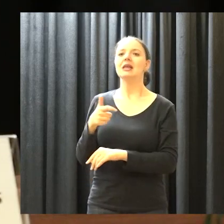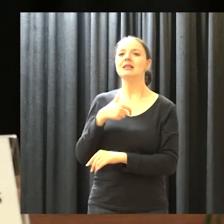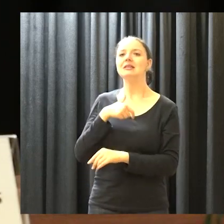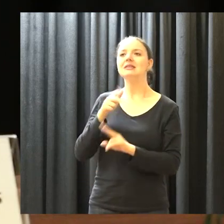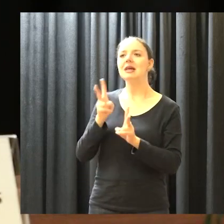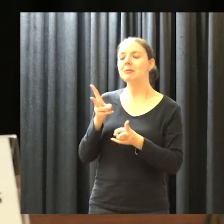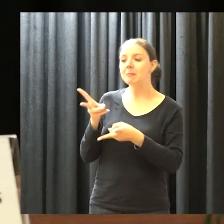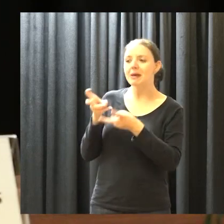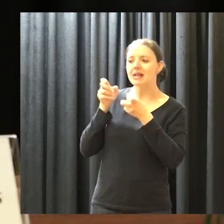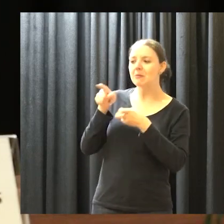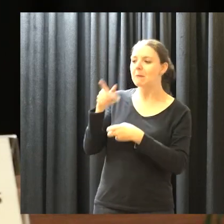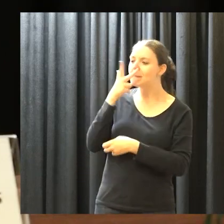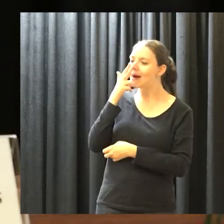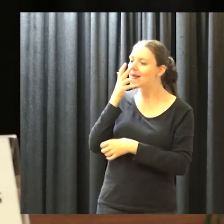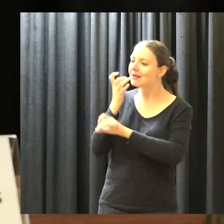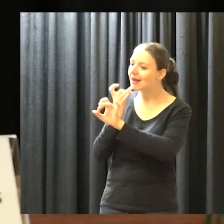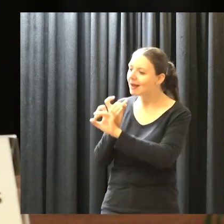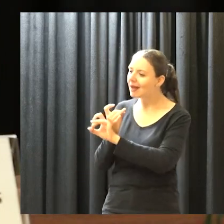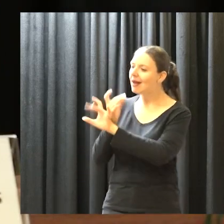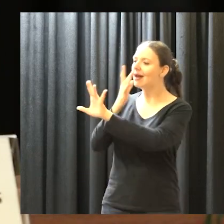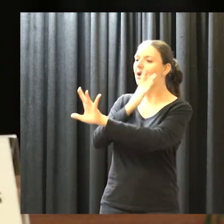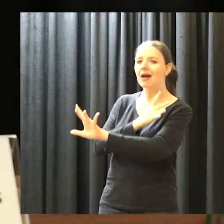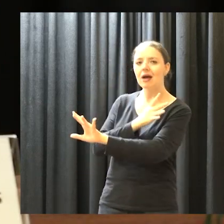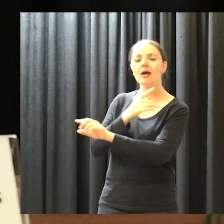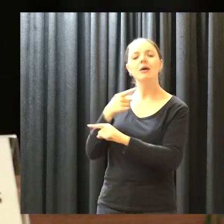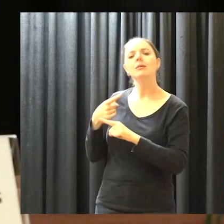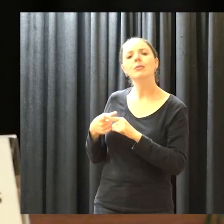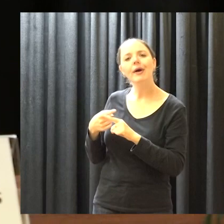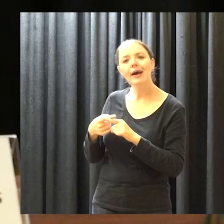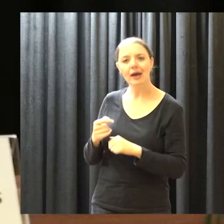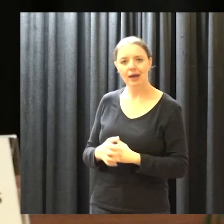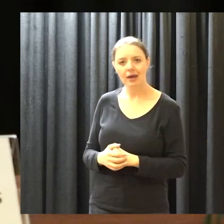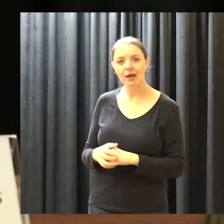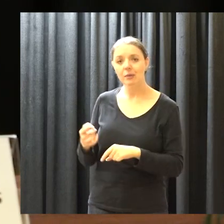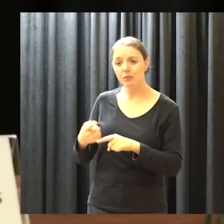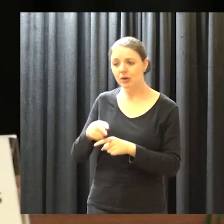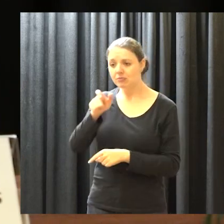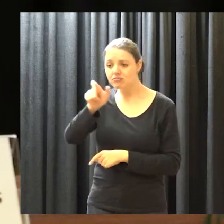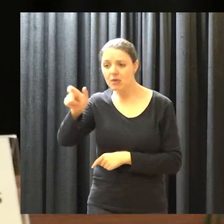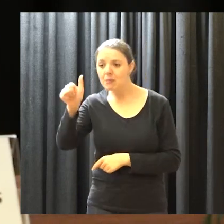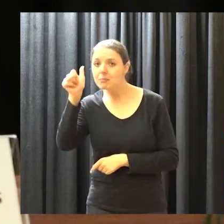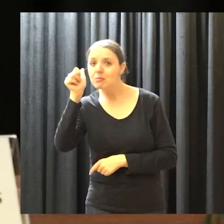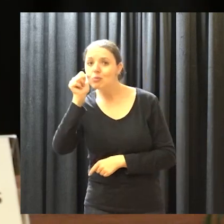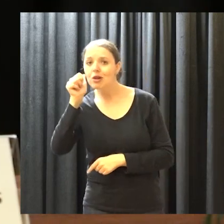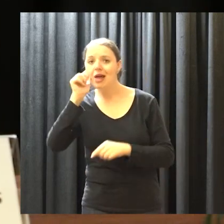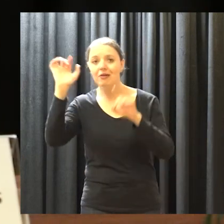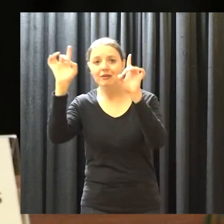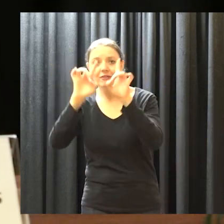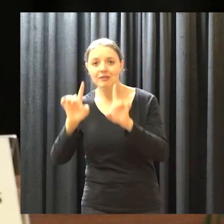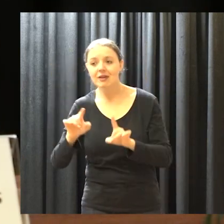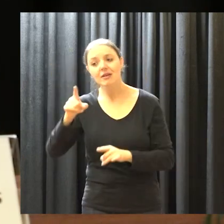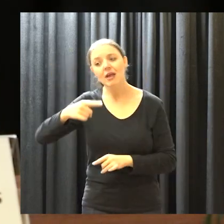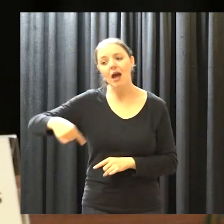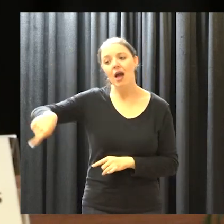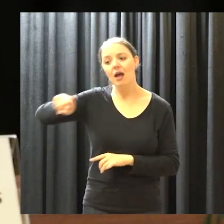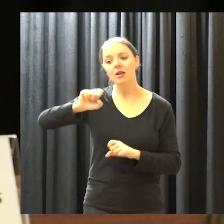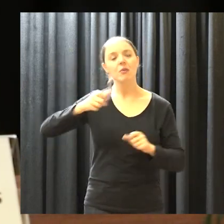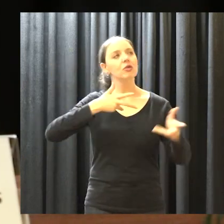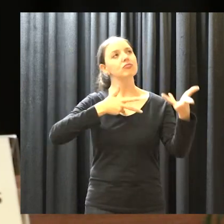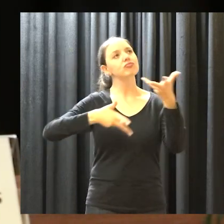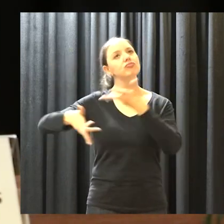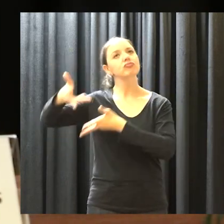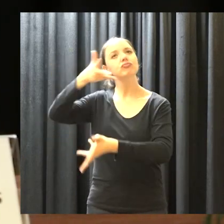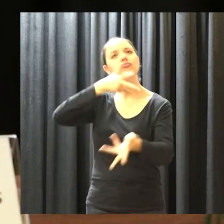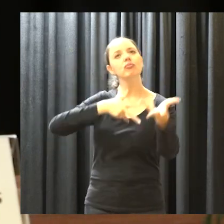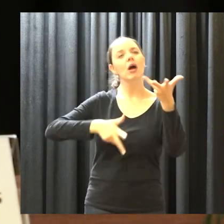emancipatórios, assim, no sentido de que abre a possibilidade de que as mulheres com deficiência possam elas também se entender e se